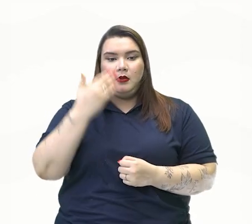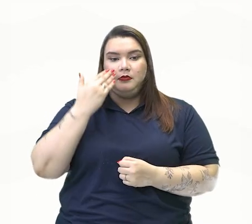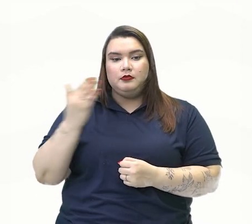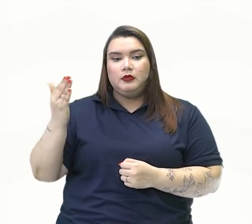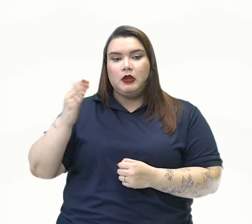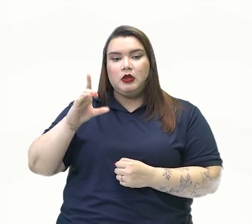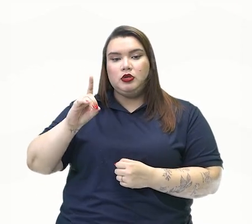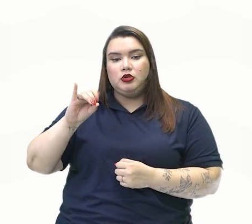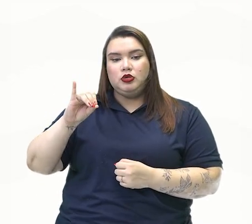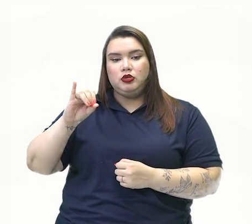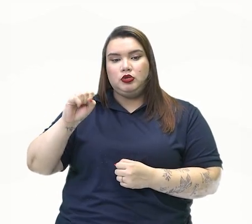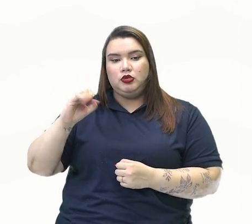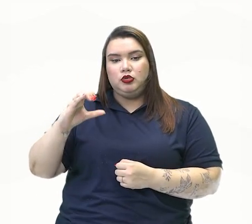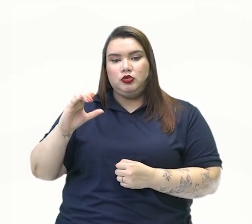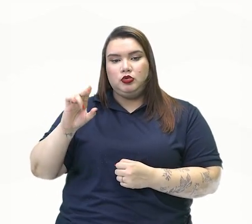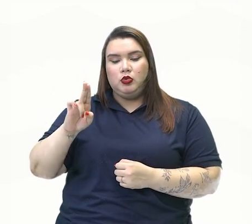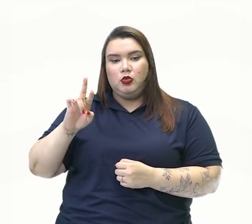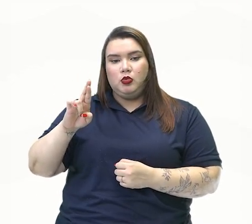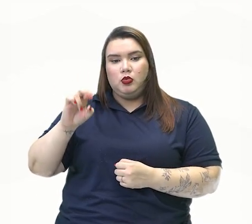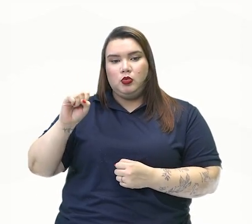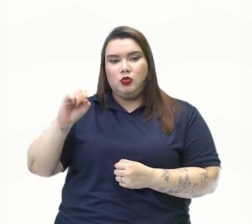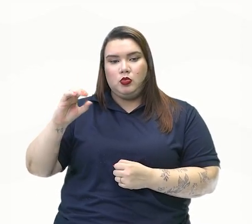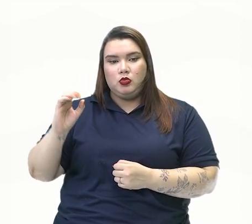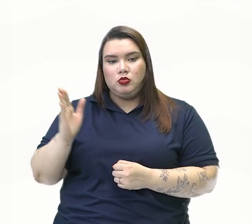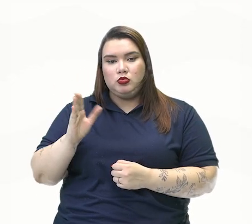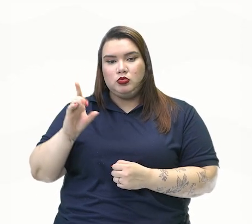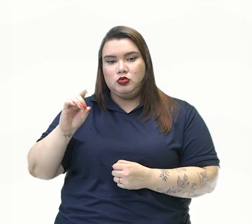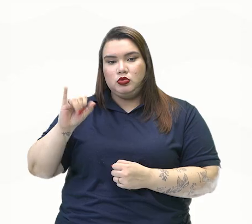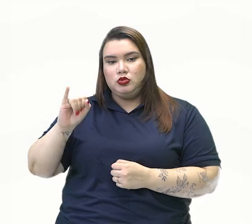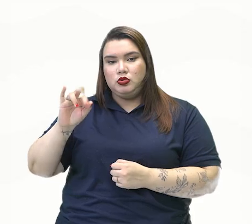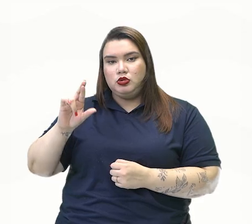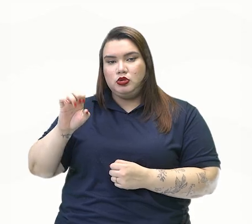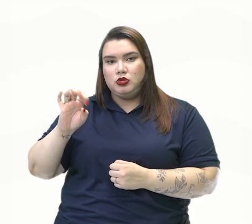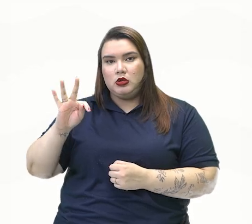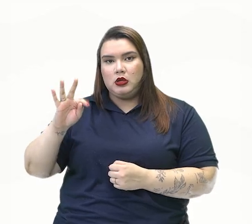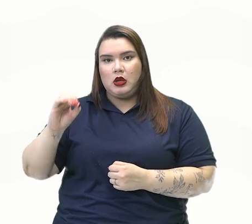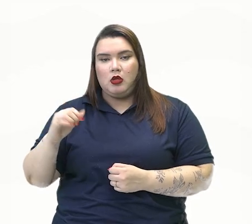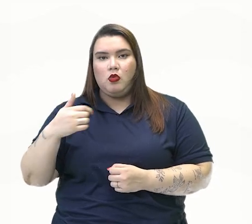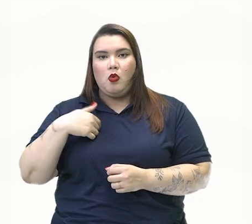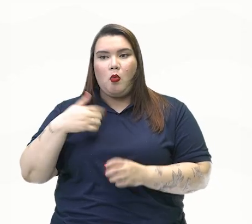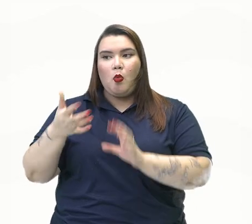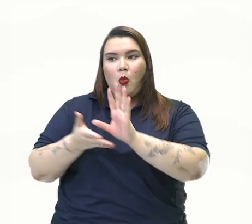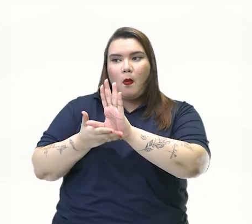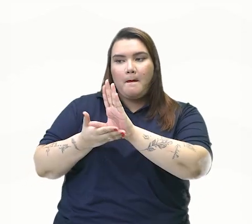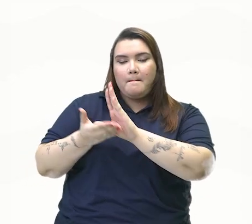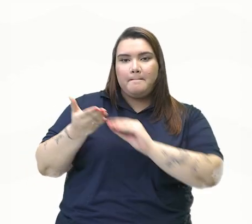direct speech, que é reproduzir exatamente o que o outro falou. Por exemplo,